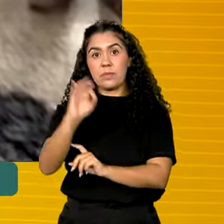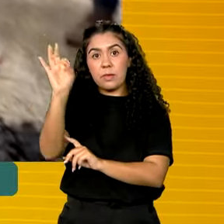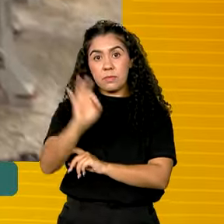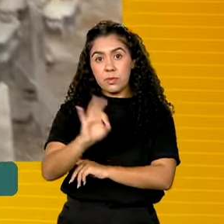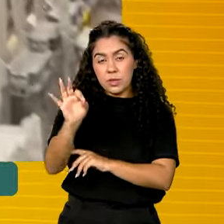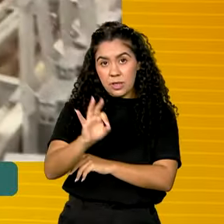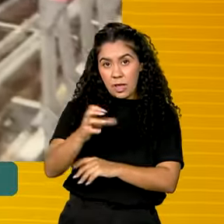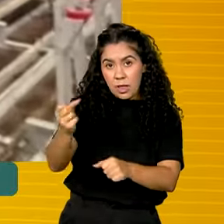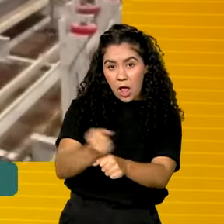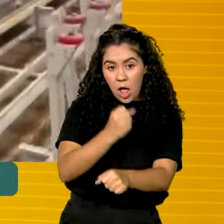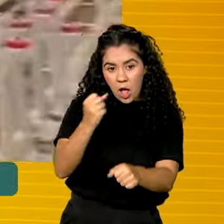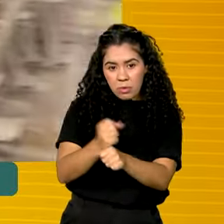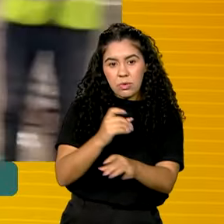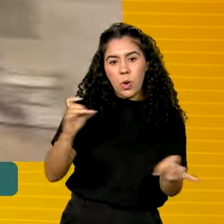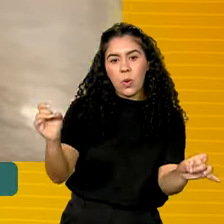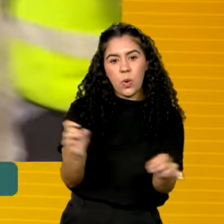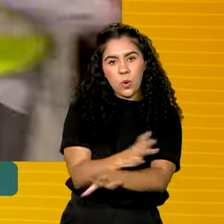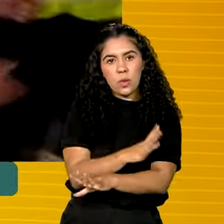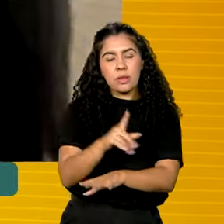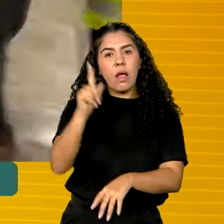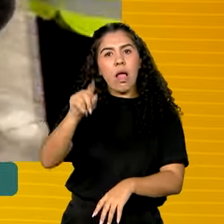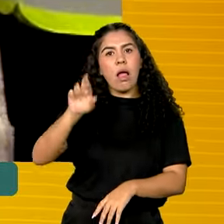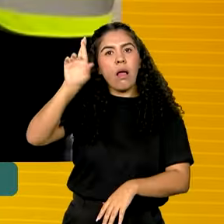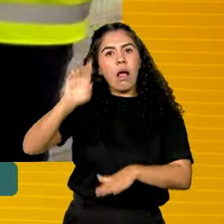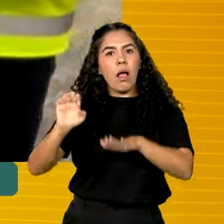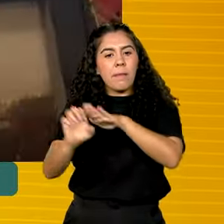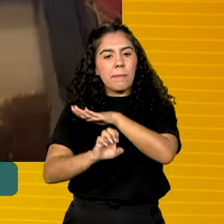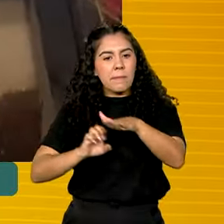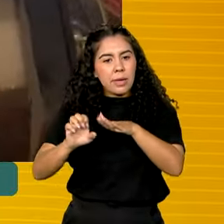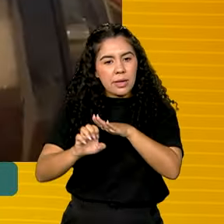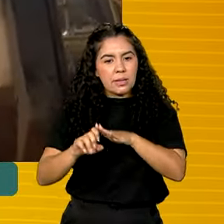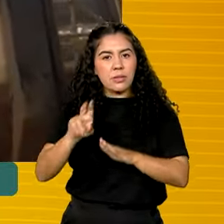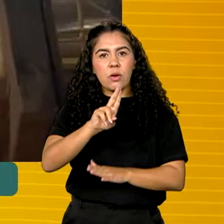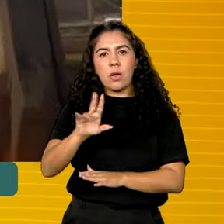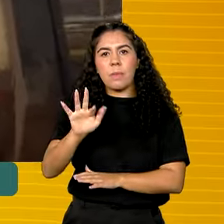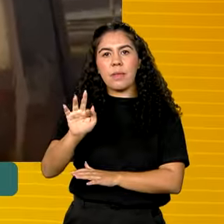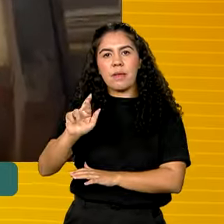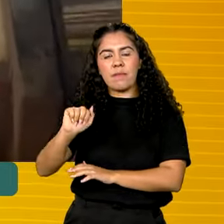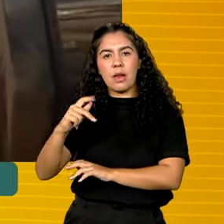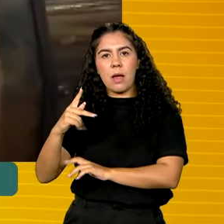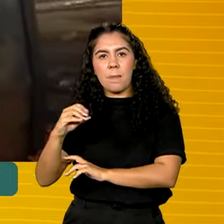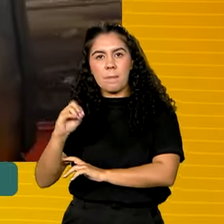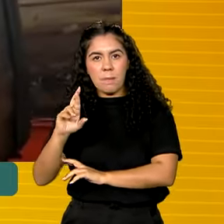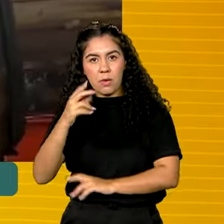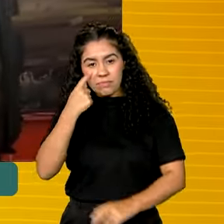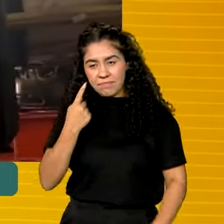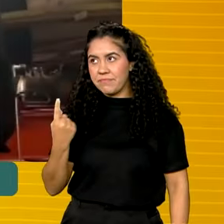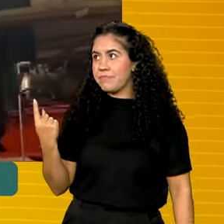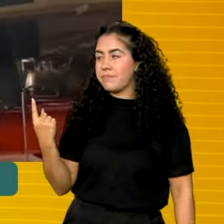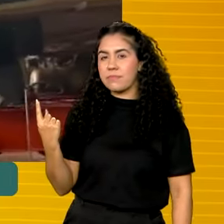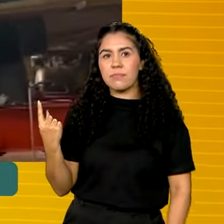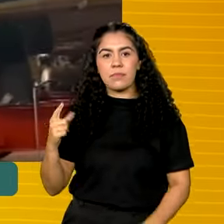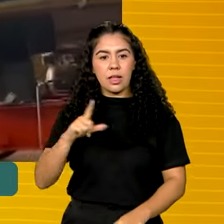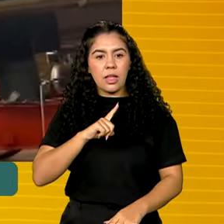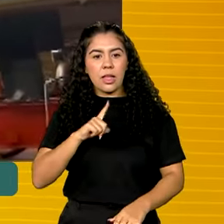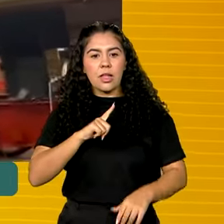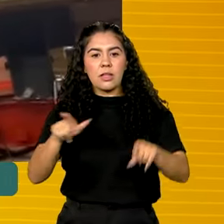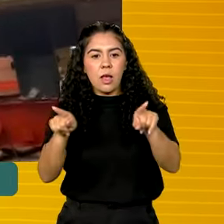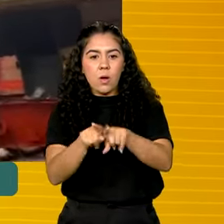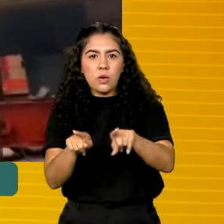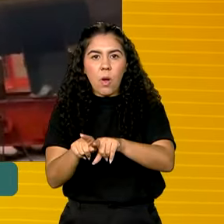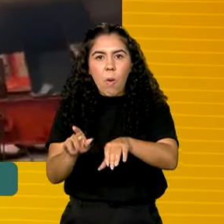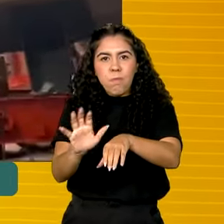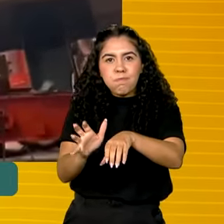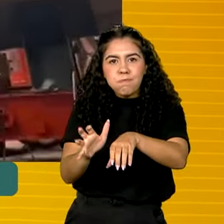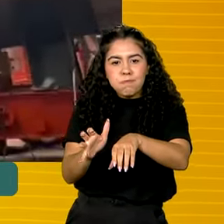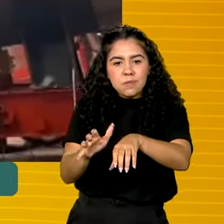concluída, segundo a Fraport, empresa que administra o aeroporto. Nós temos usinas trabalhando, mais de uma usina, inclusive uma usina